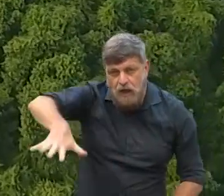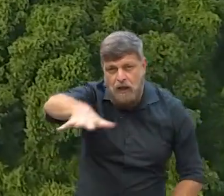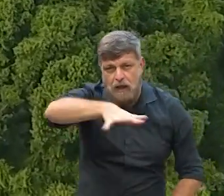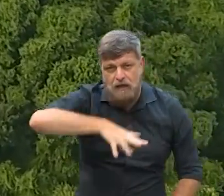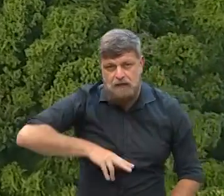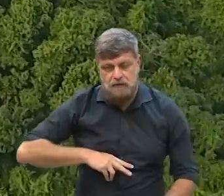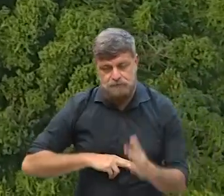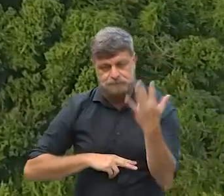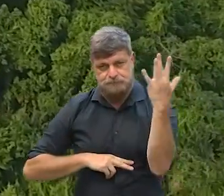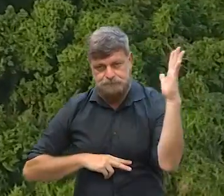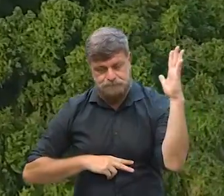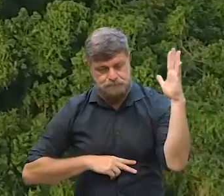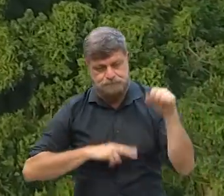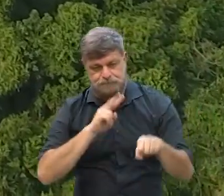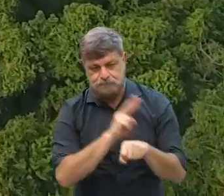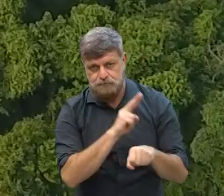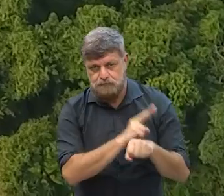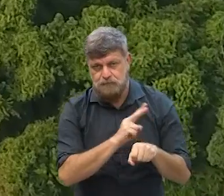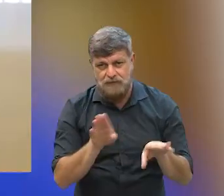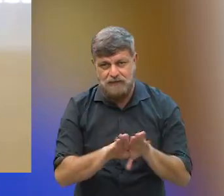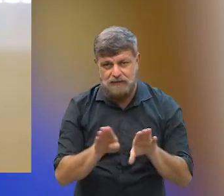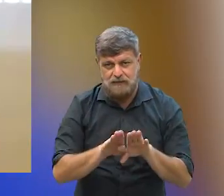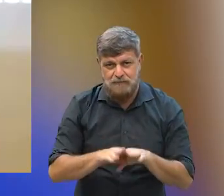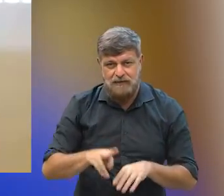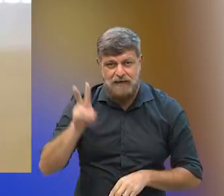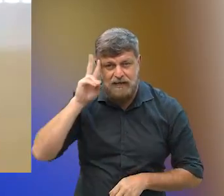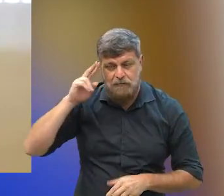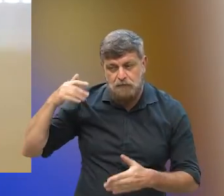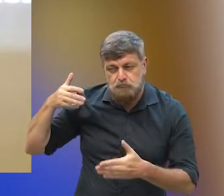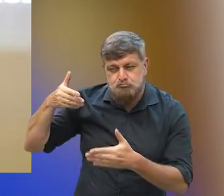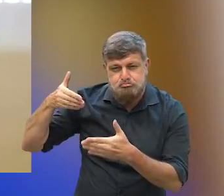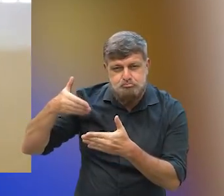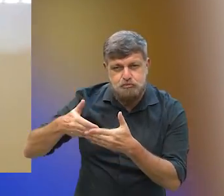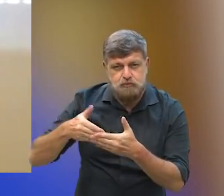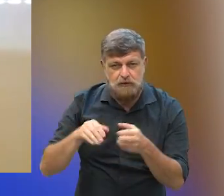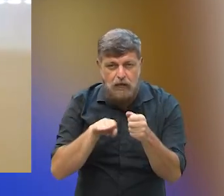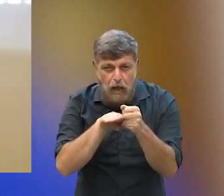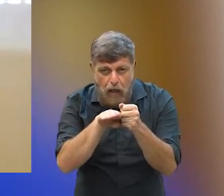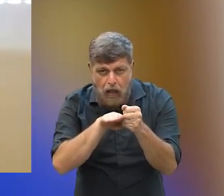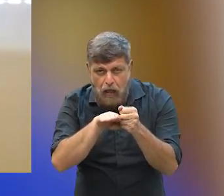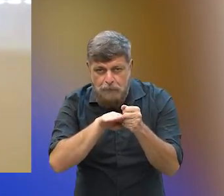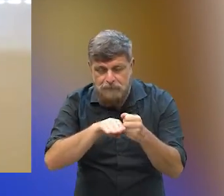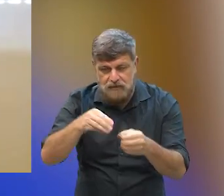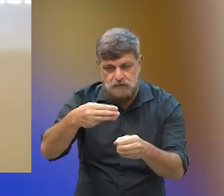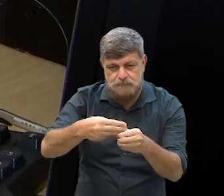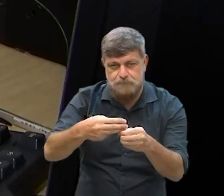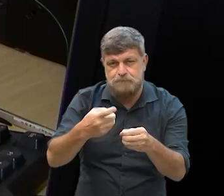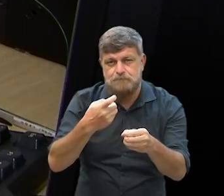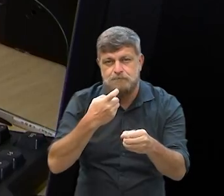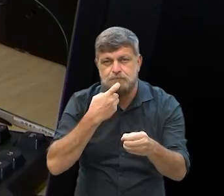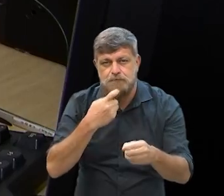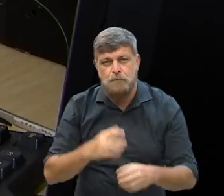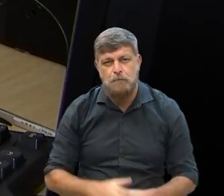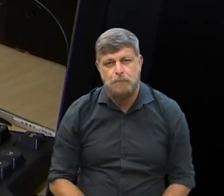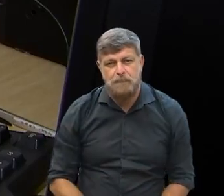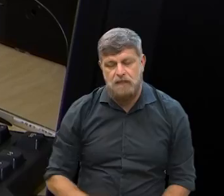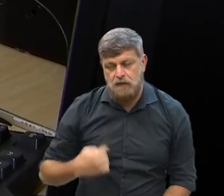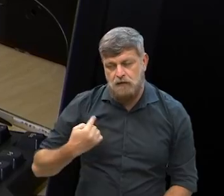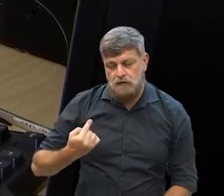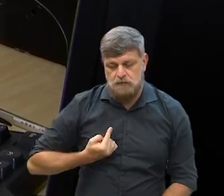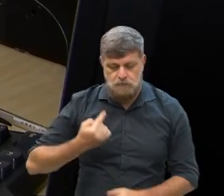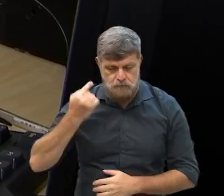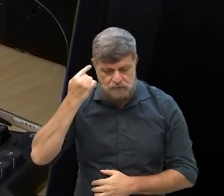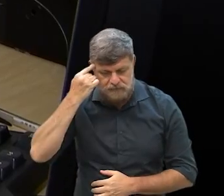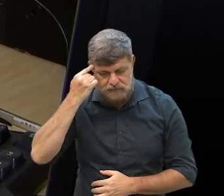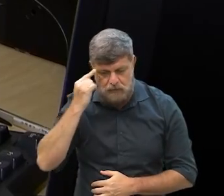preservação permanente e fragmentos de mata. Ela está dentro da média da região metropolitana. Então a gente pode considerar